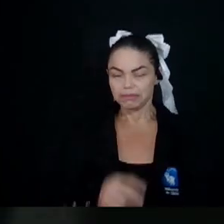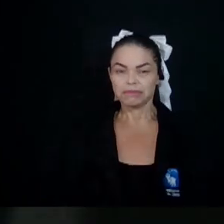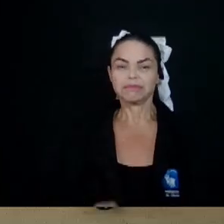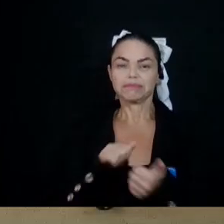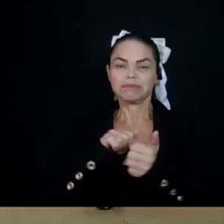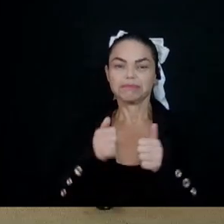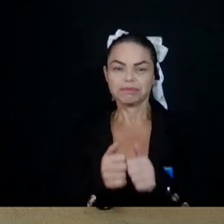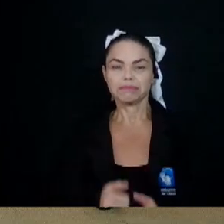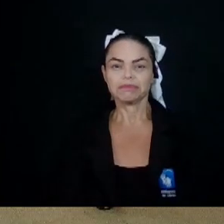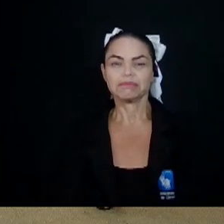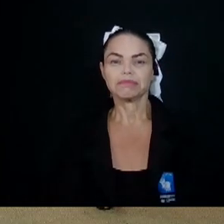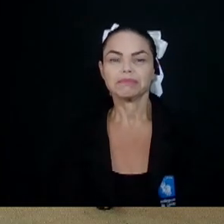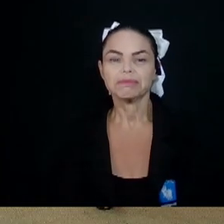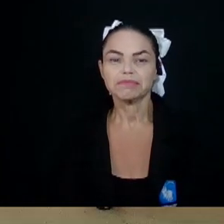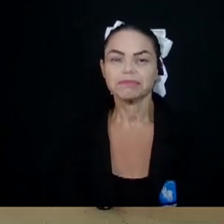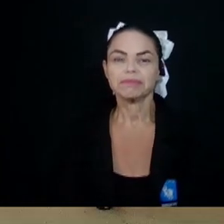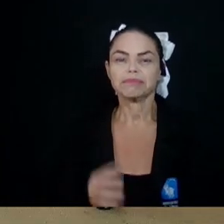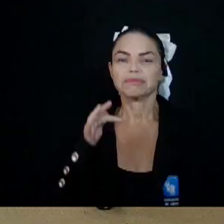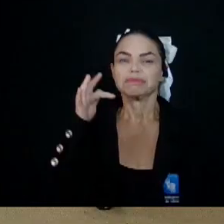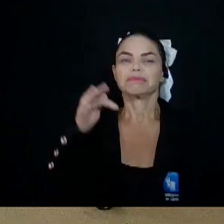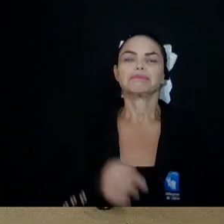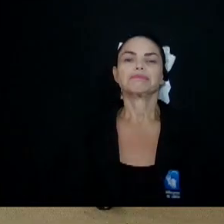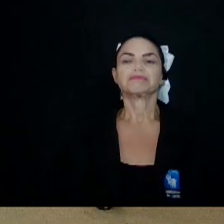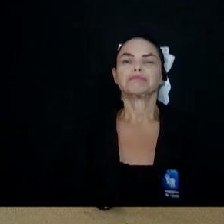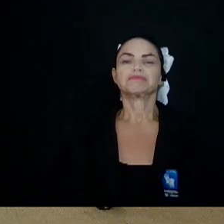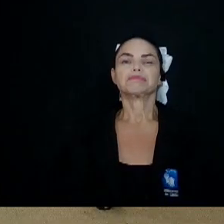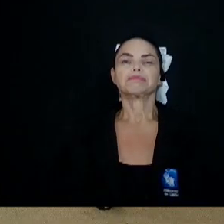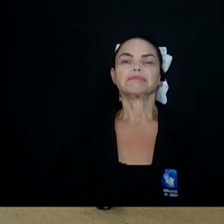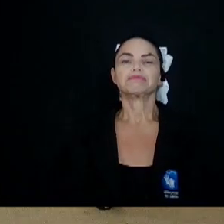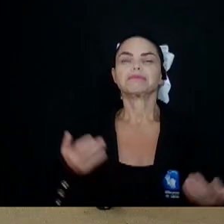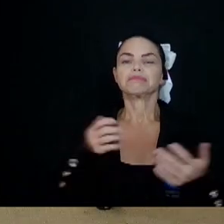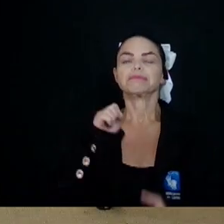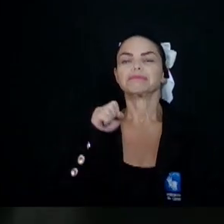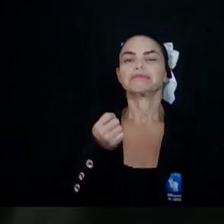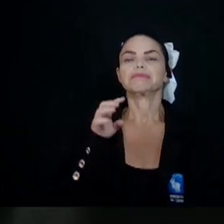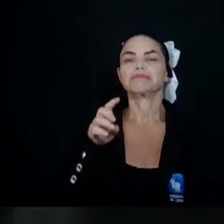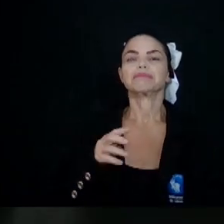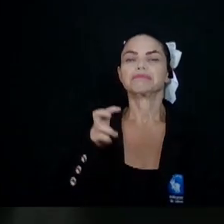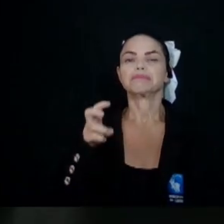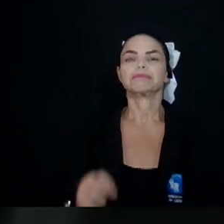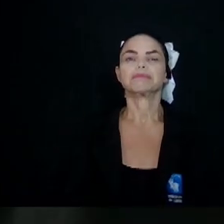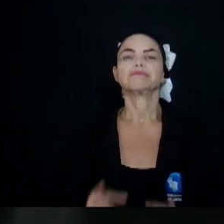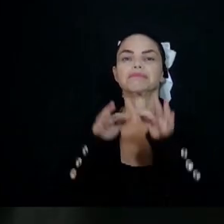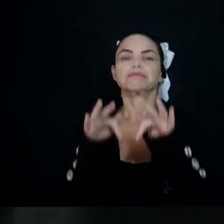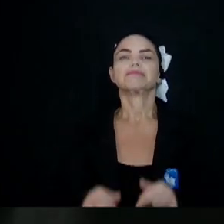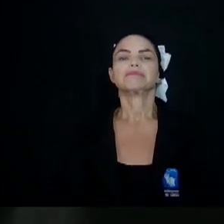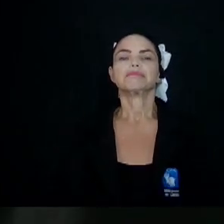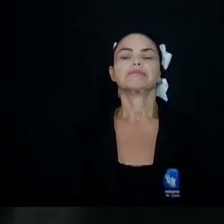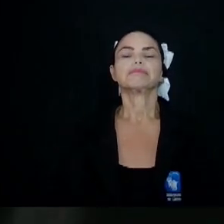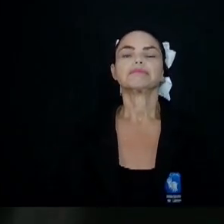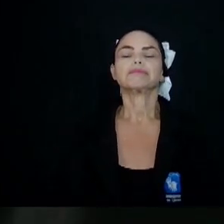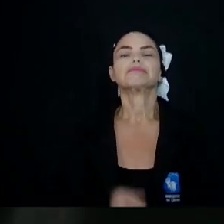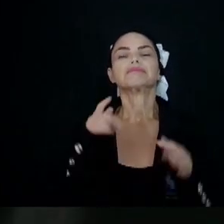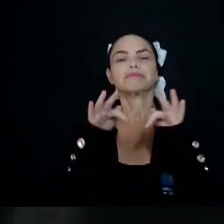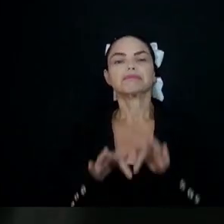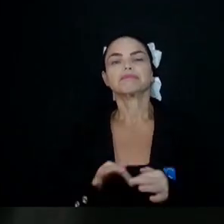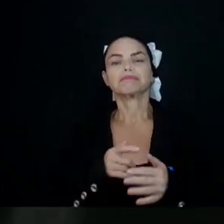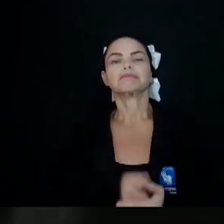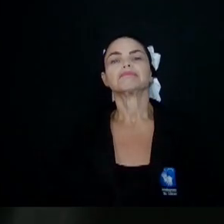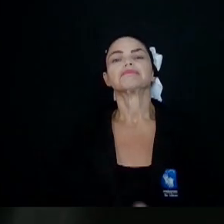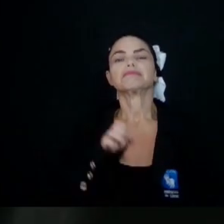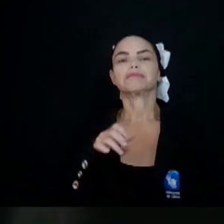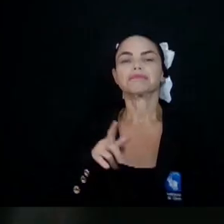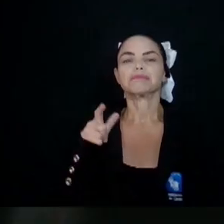um futuro que não está tão distante assim. Agora, 8h59, a gente vai para o encerramento, as considerações finais, Emily. Gostaria